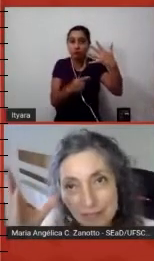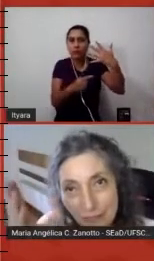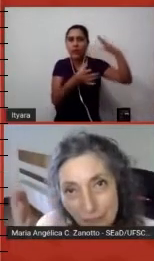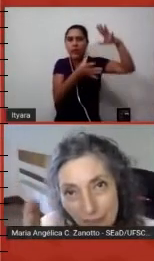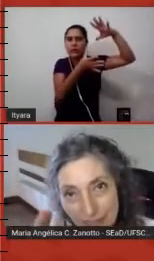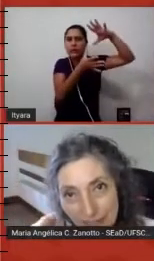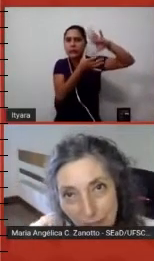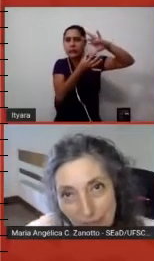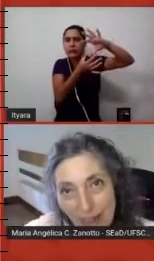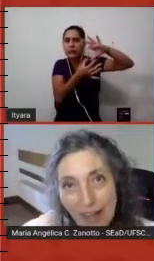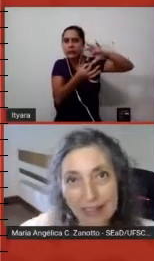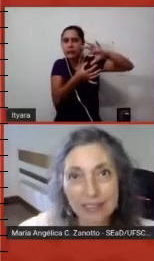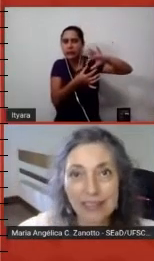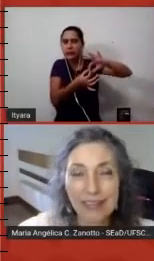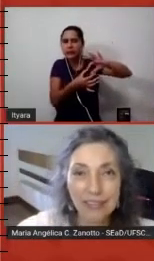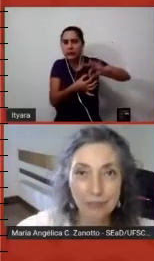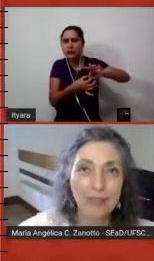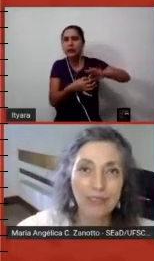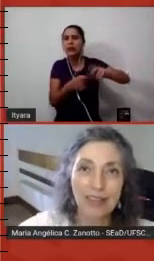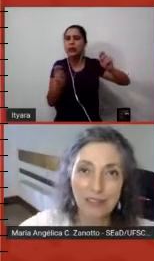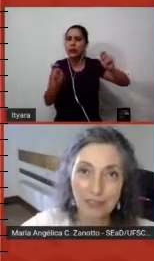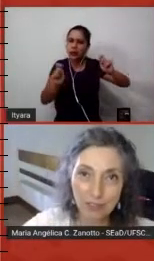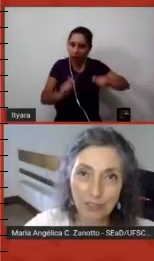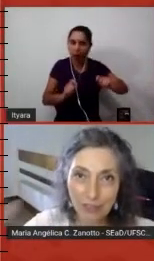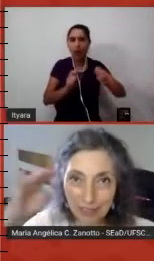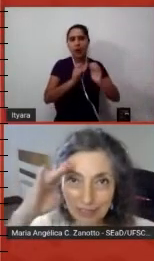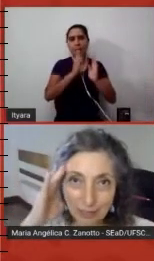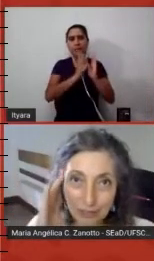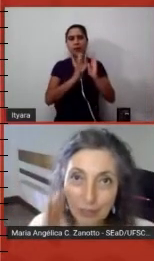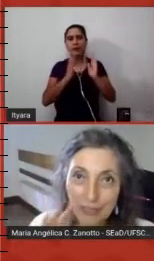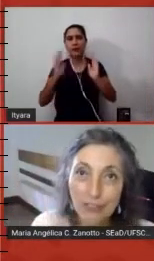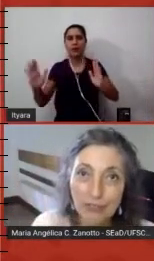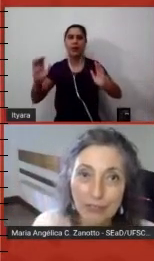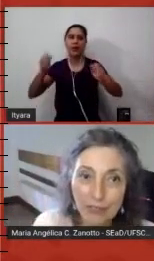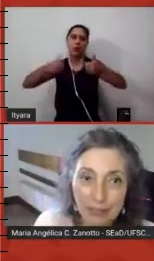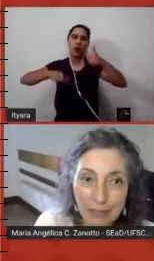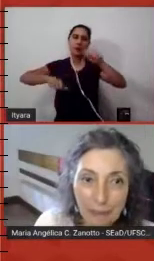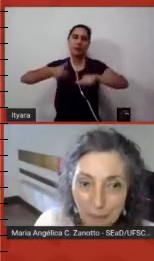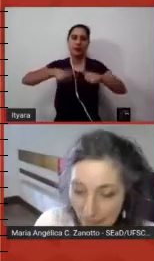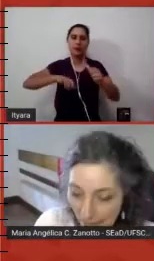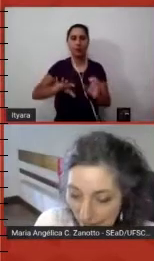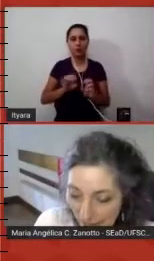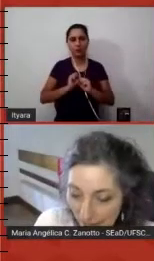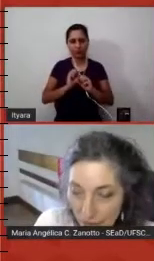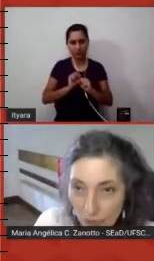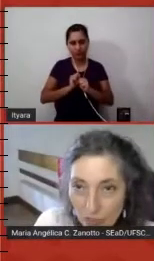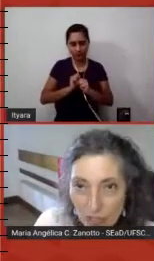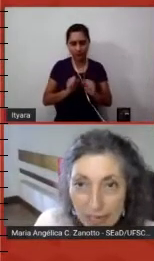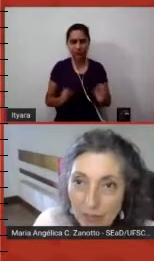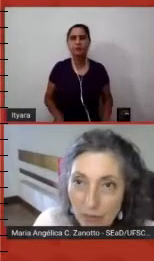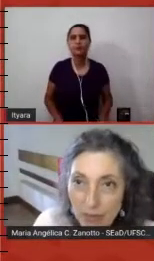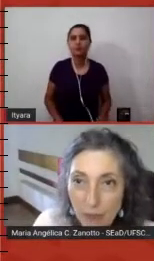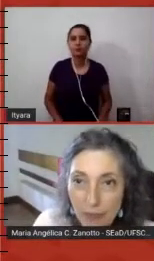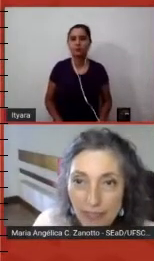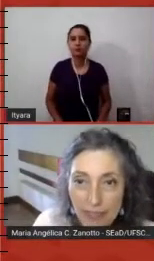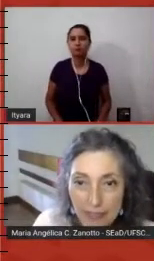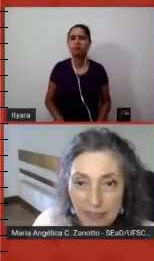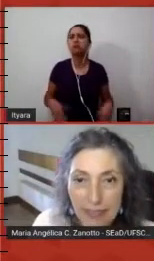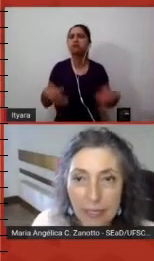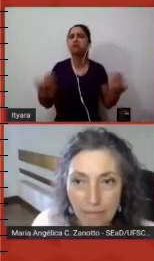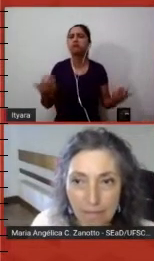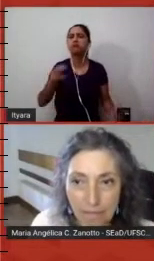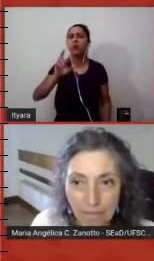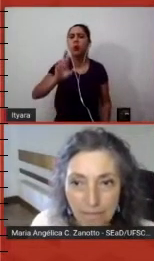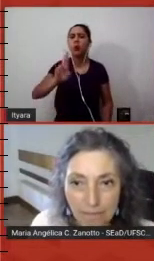você executar esse processo de avaliação formativa, né? E onde entram as